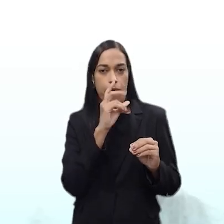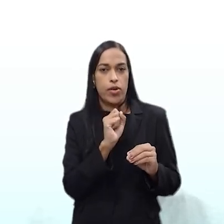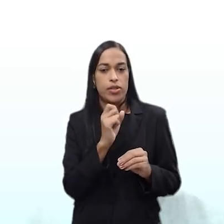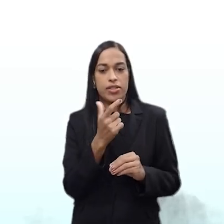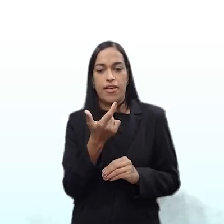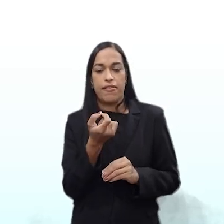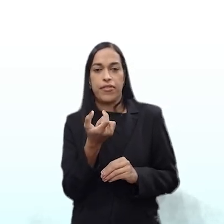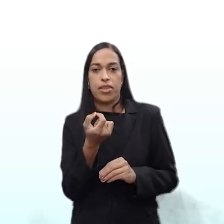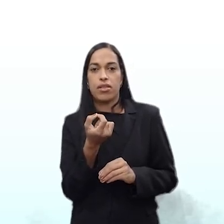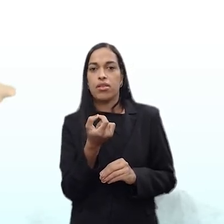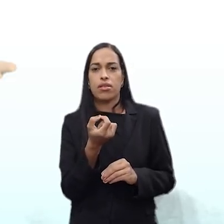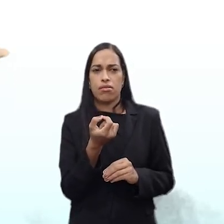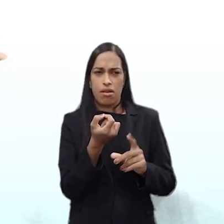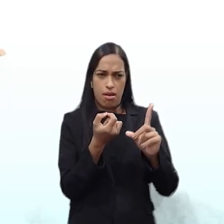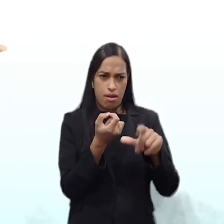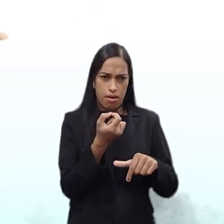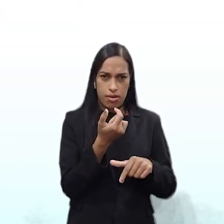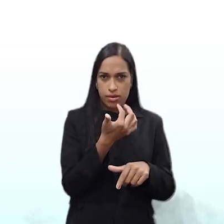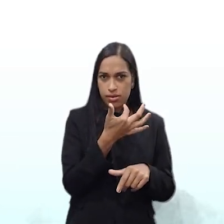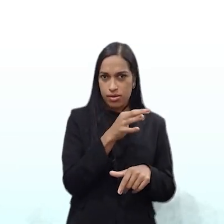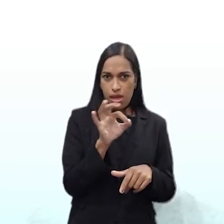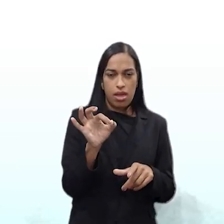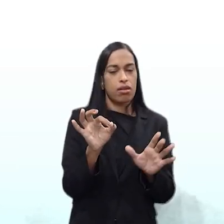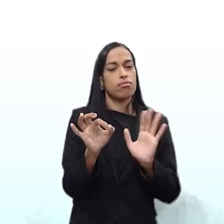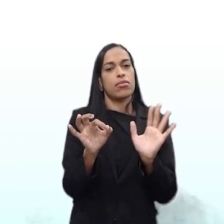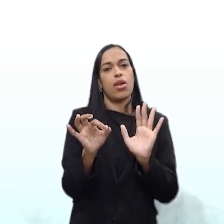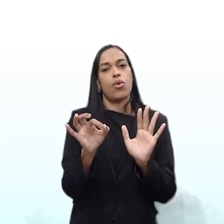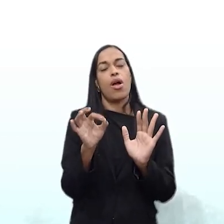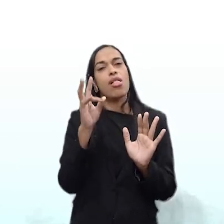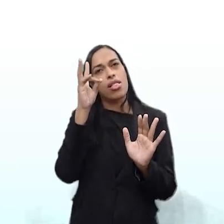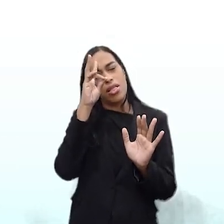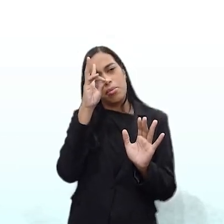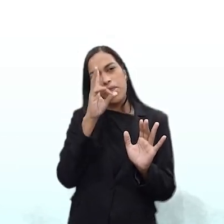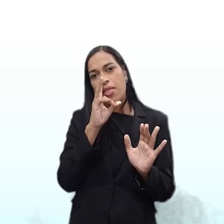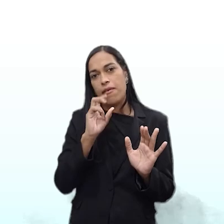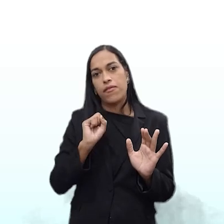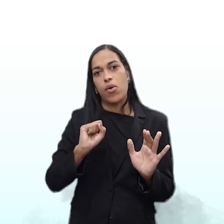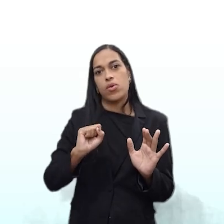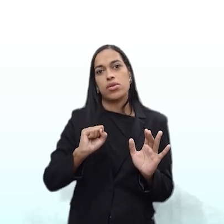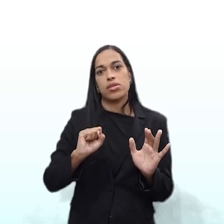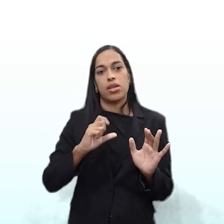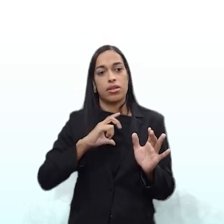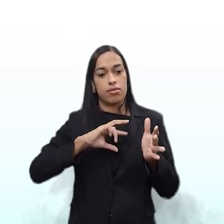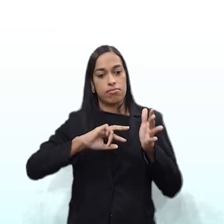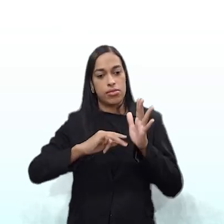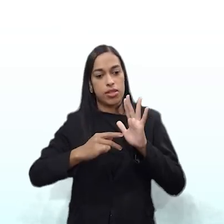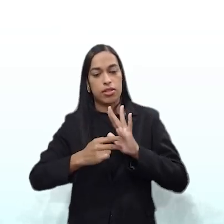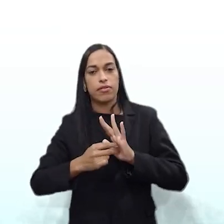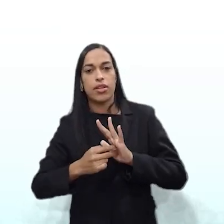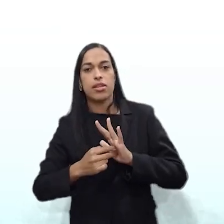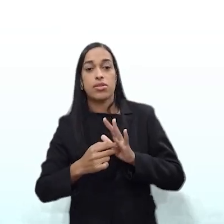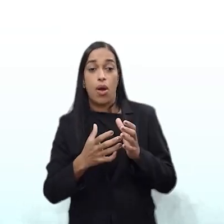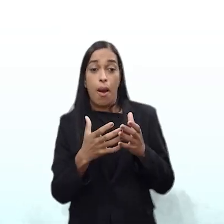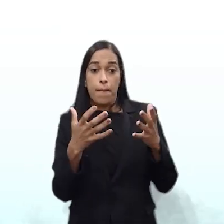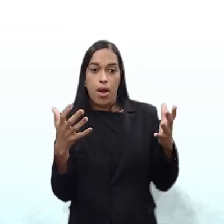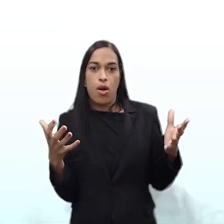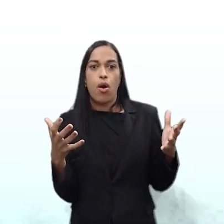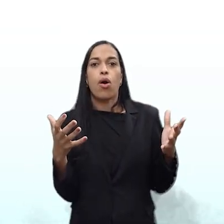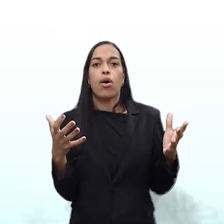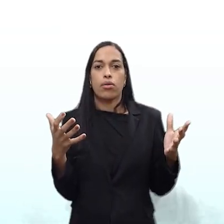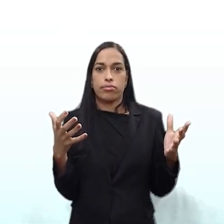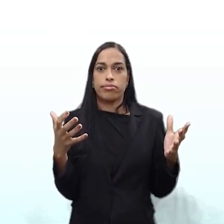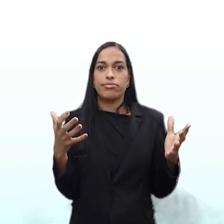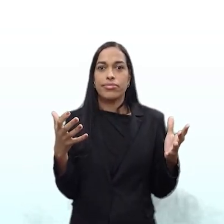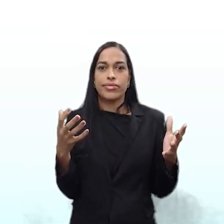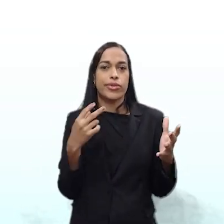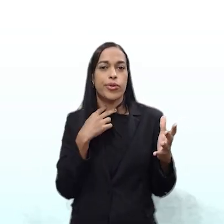O atrito é 100? Não, mequetrefe. Lembre da força resultante, que quando elas têm sentido contrário, a maior vence. E o atrito não